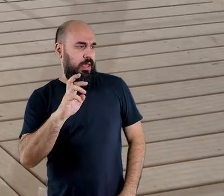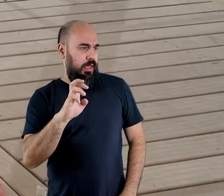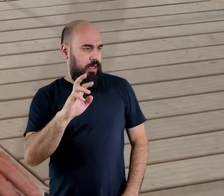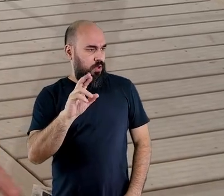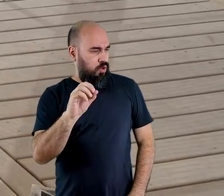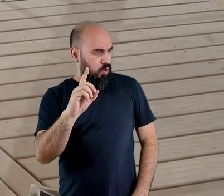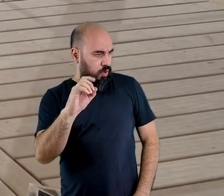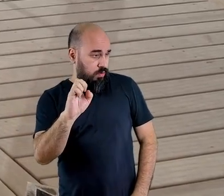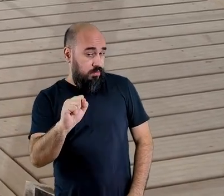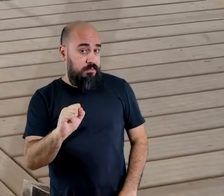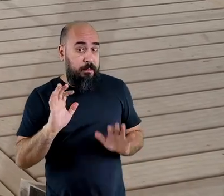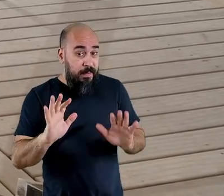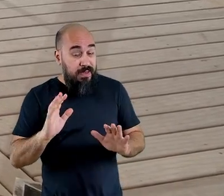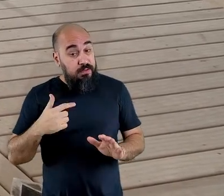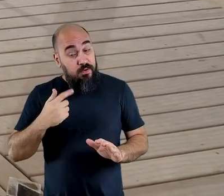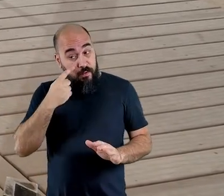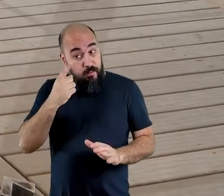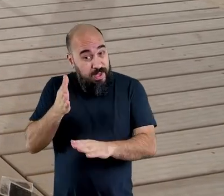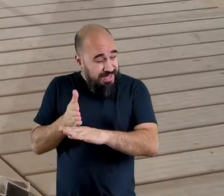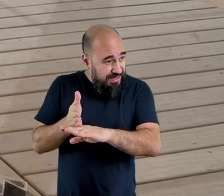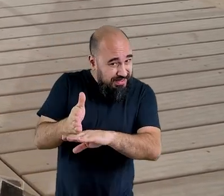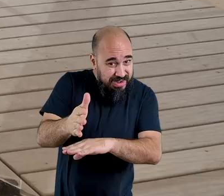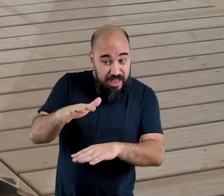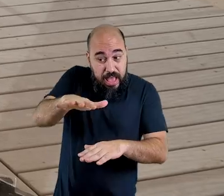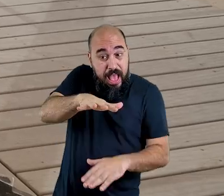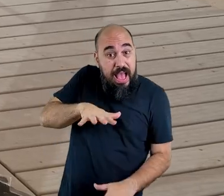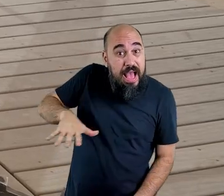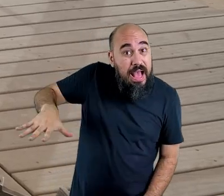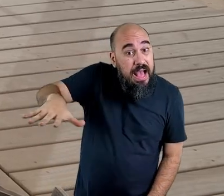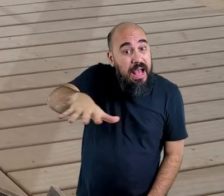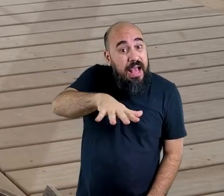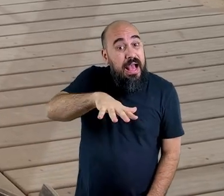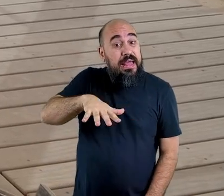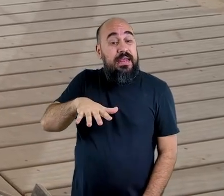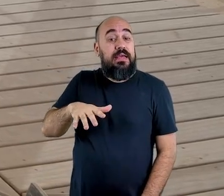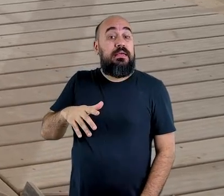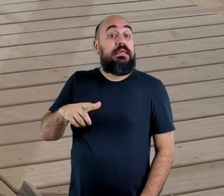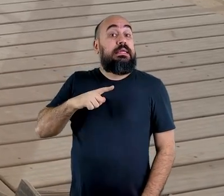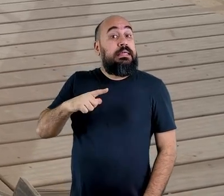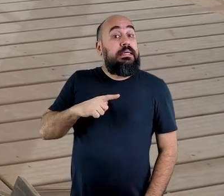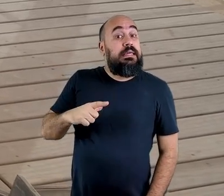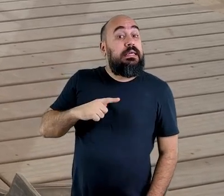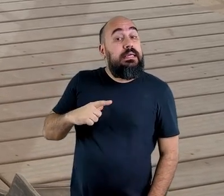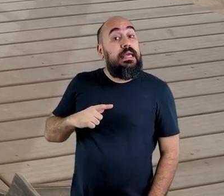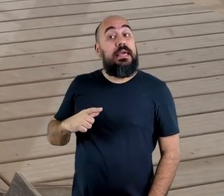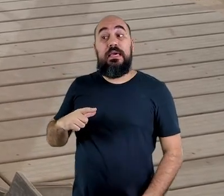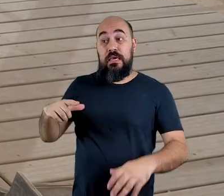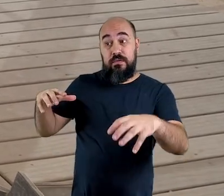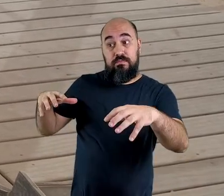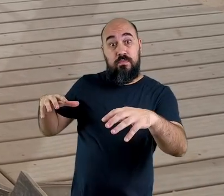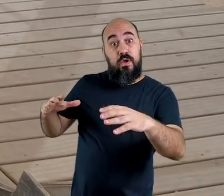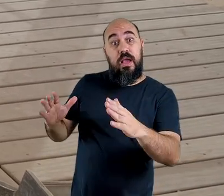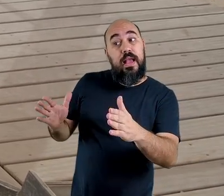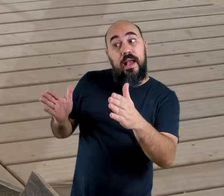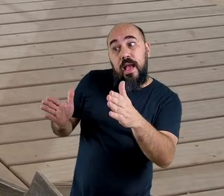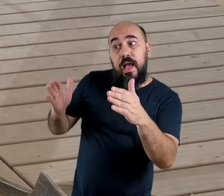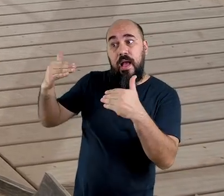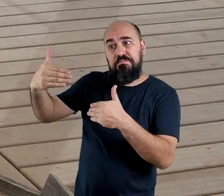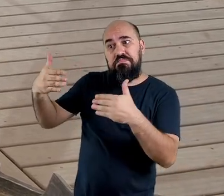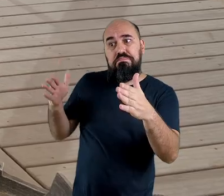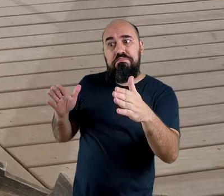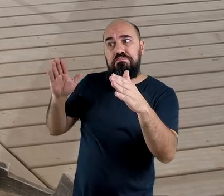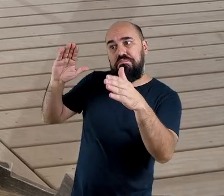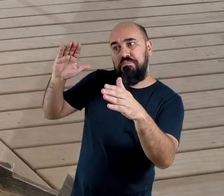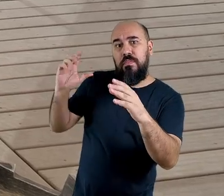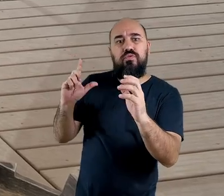mas agora vamos seguir e entrar nessa área. E você pode ver que há, como muitos daqueles edifícios grandes e longos, todos